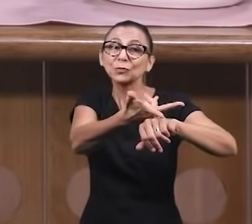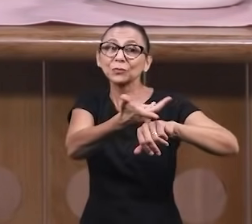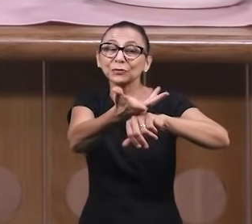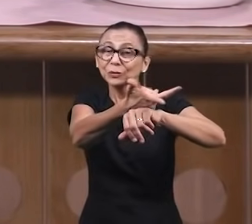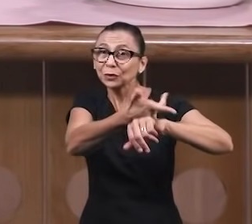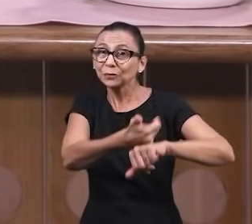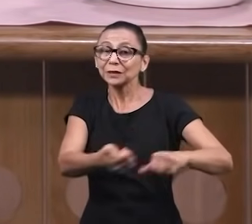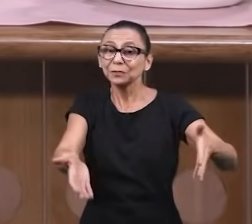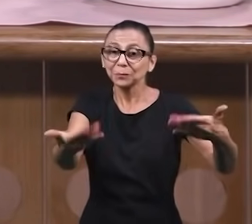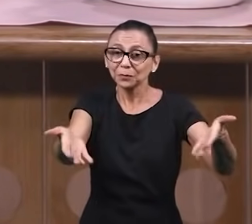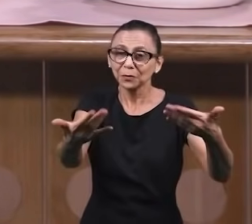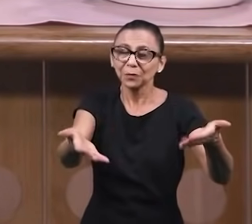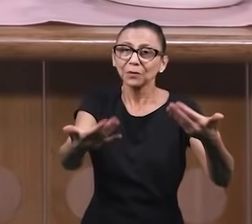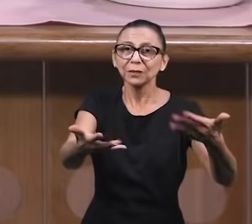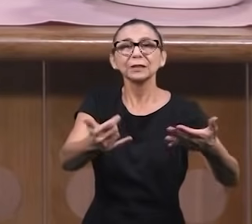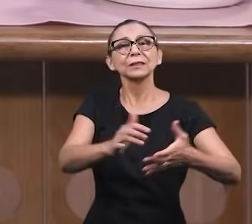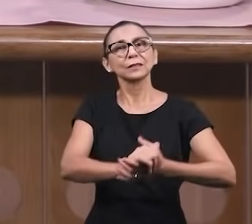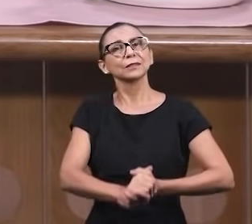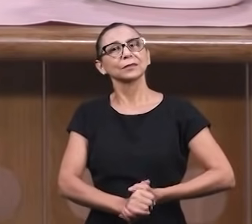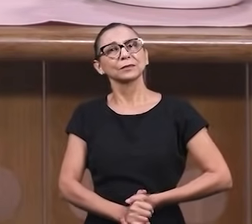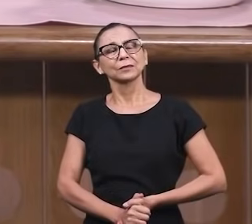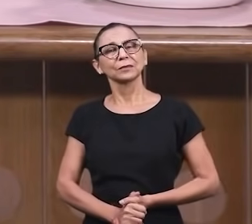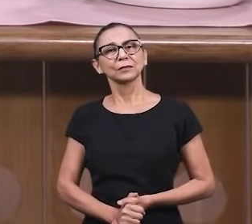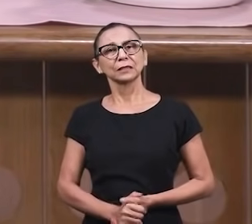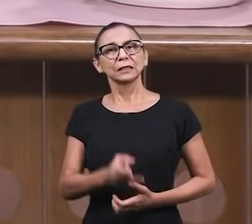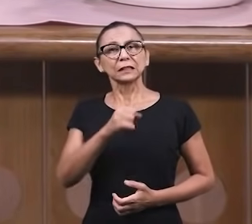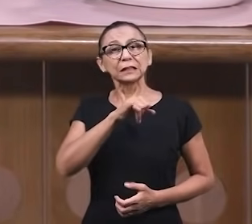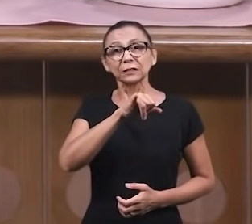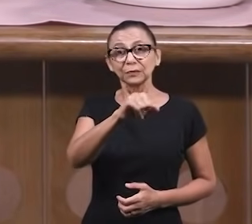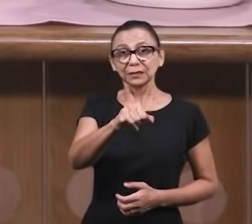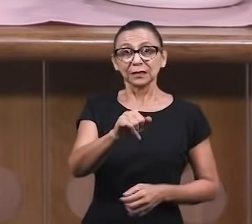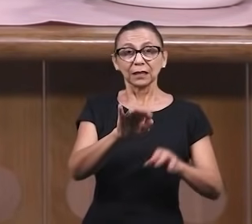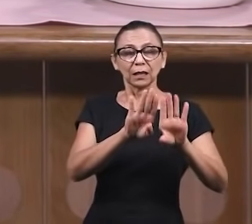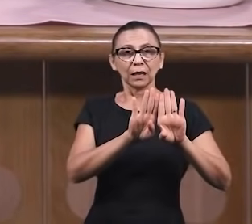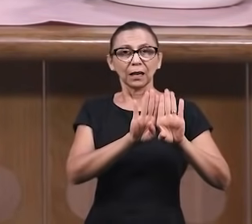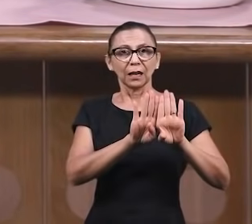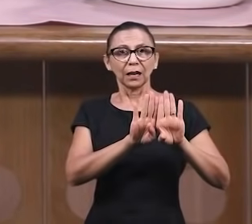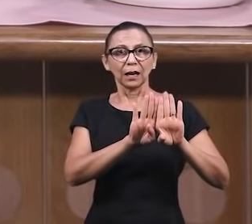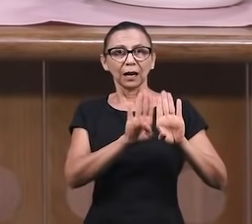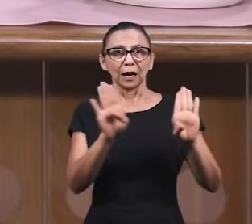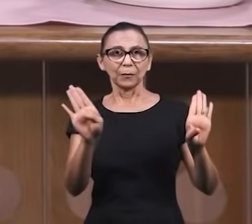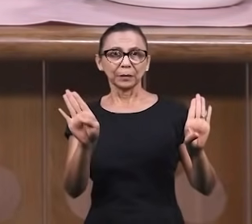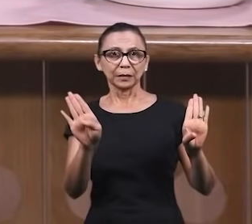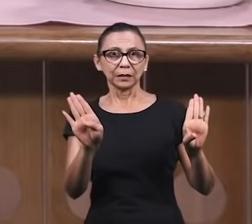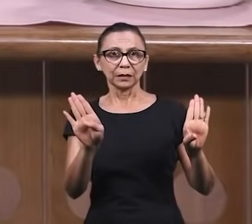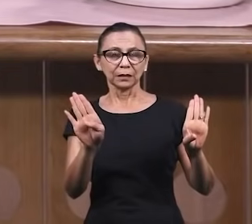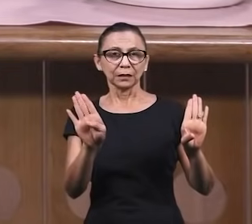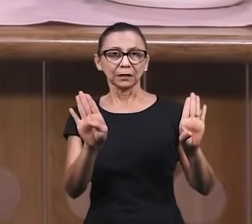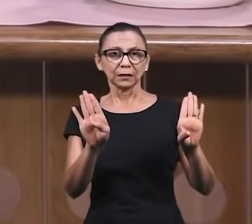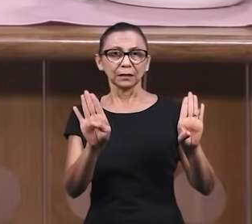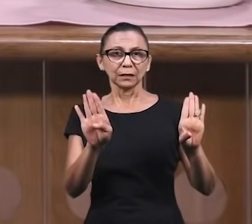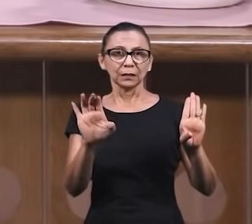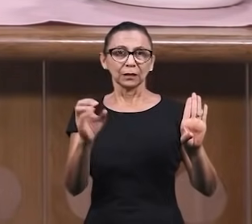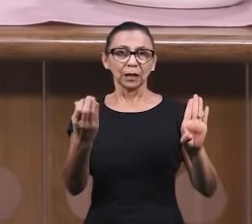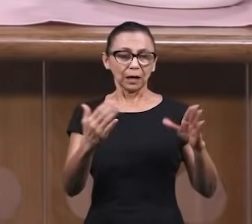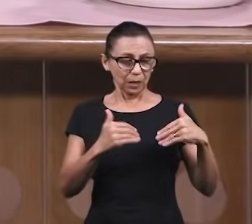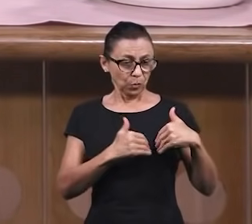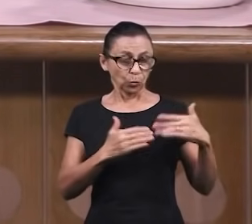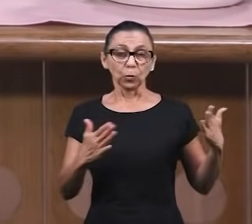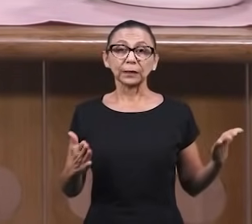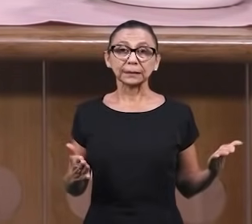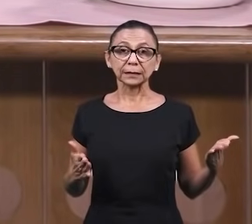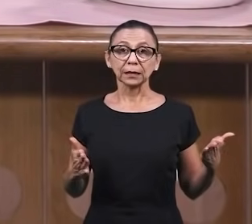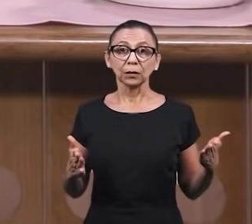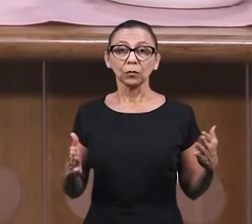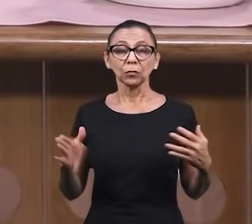no seu coração, está despertando para alguma coisa. E se você abrir o seu coração, se abrir, ele entra. E